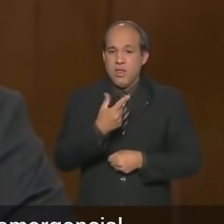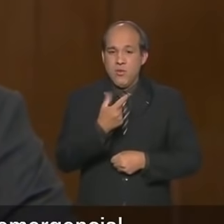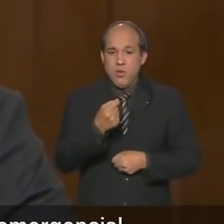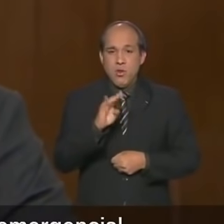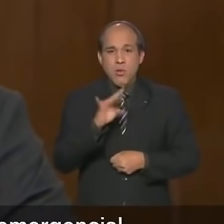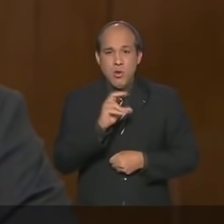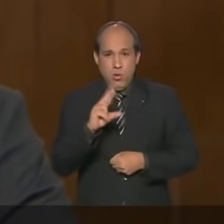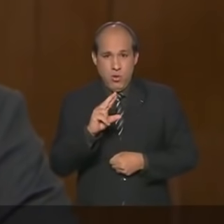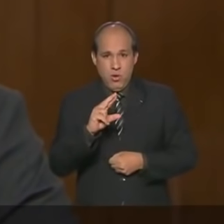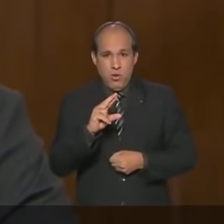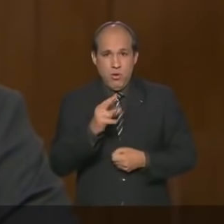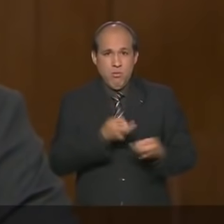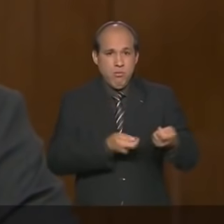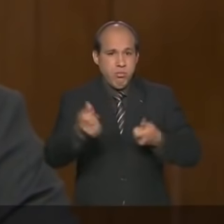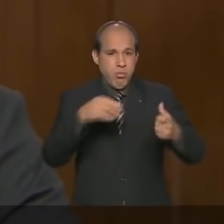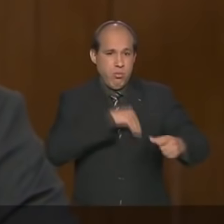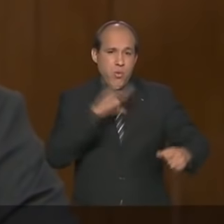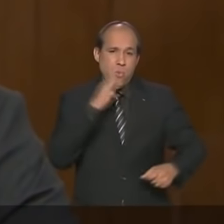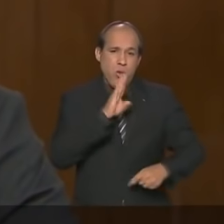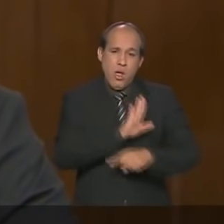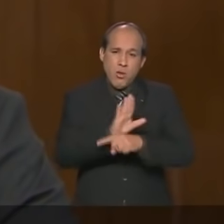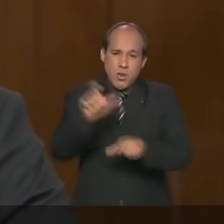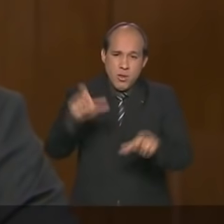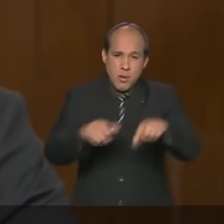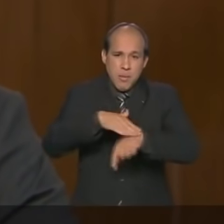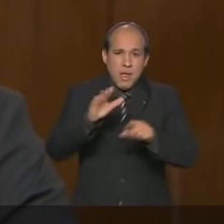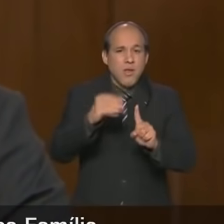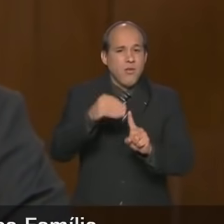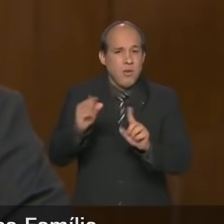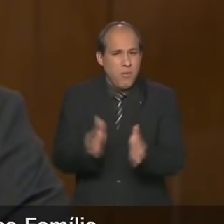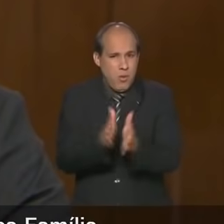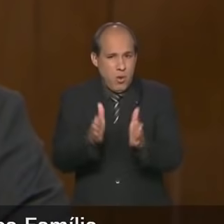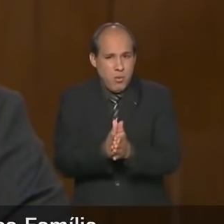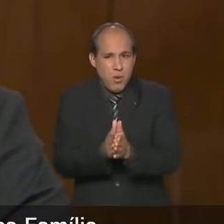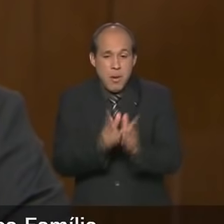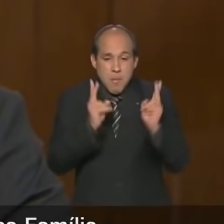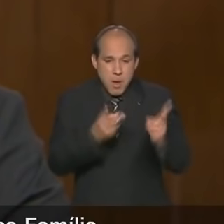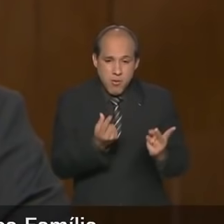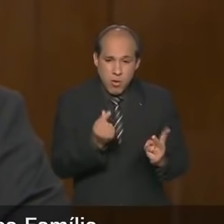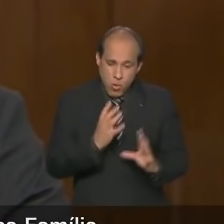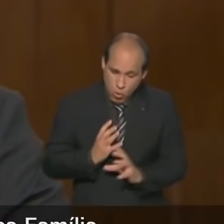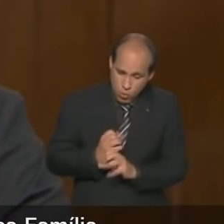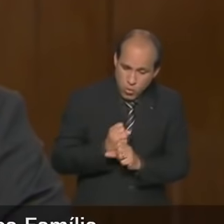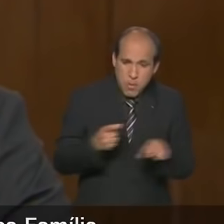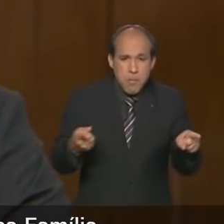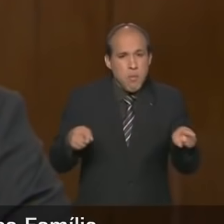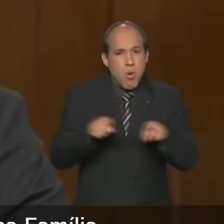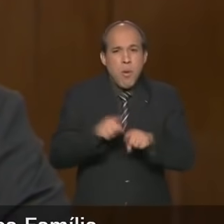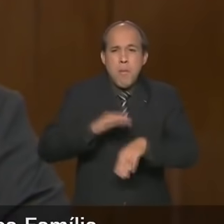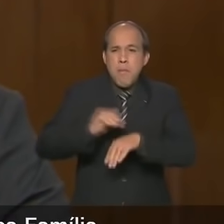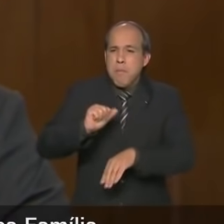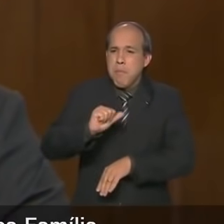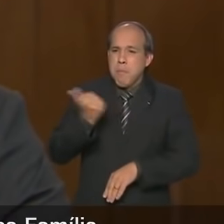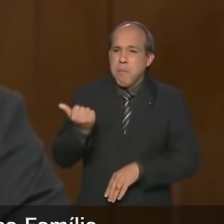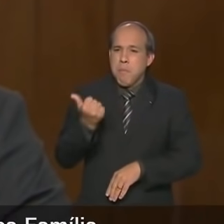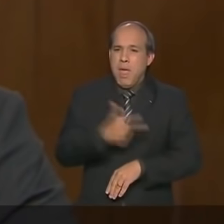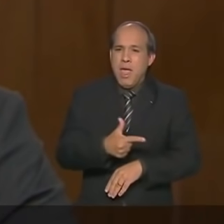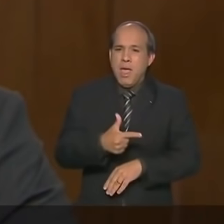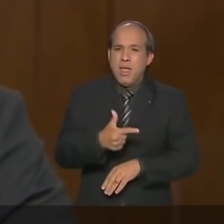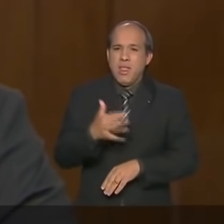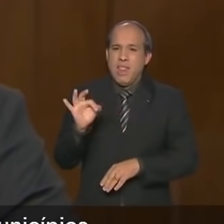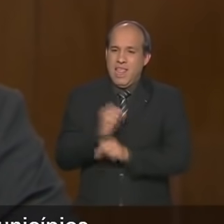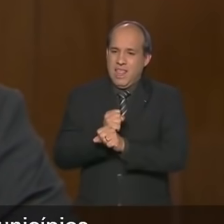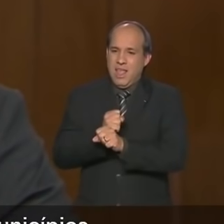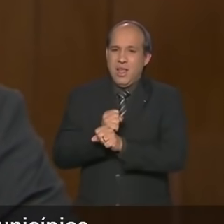para o auxílio emergencial para atender aos mais Humildes esse montante equivale a mais de 10 anos de Bolsa